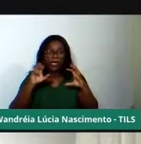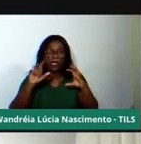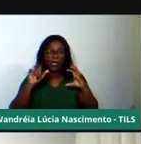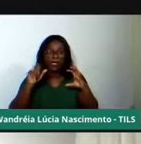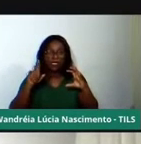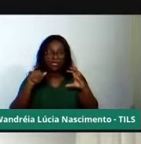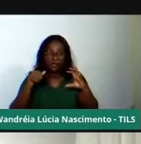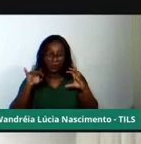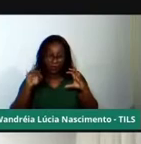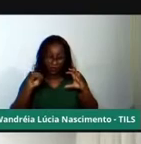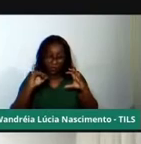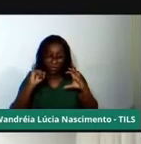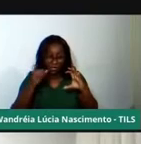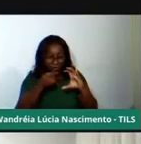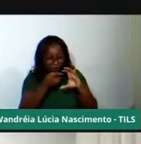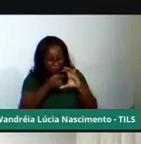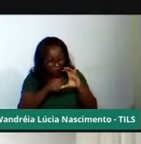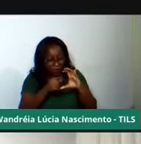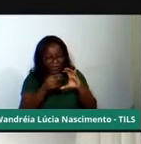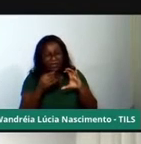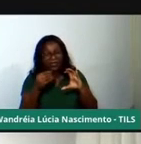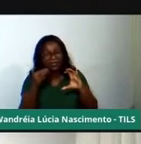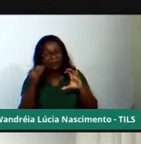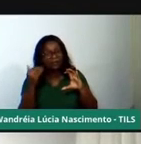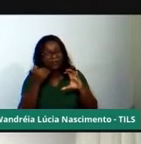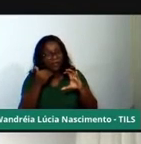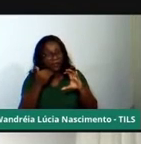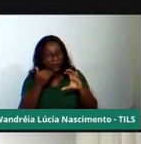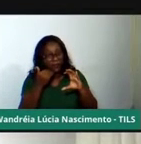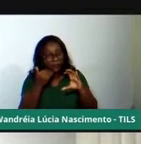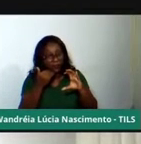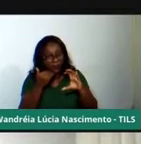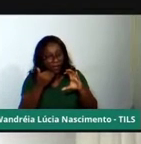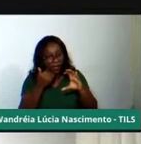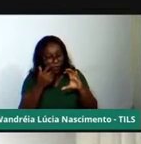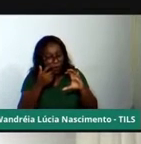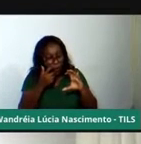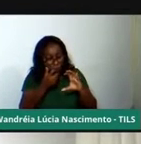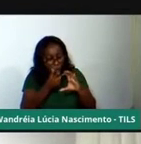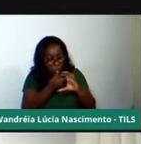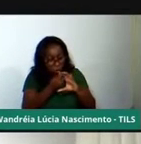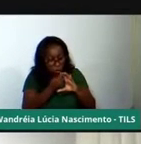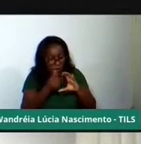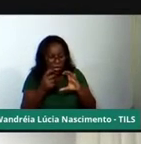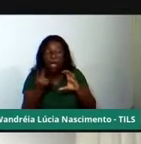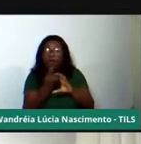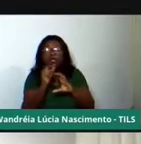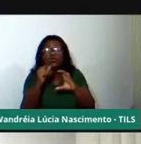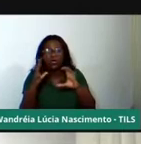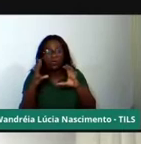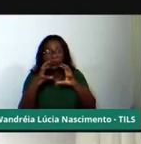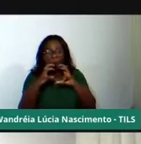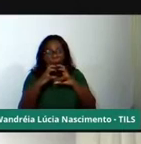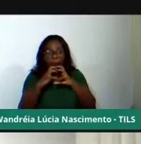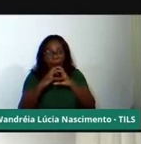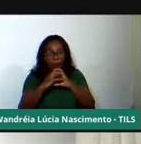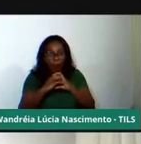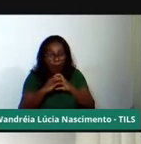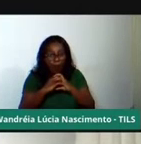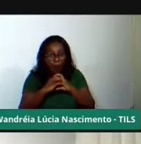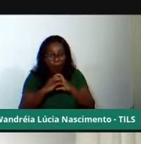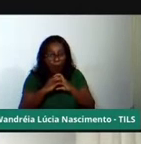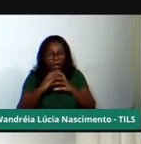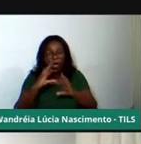essa camada de células, eles percebiam que ao aplicar acetilcolina, ocorria uma constrição do vaso. E eles viram que